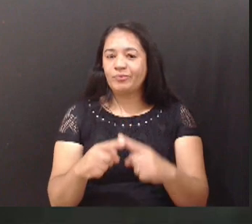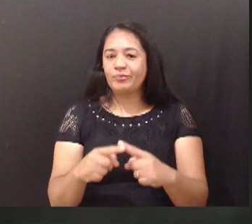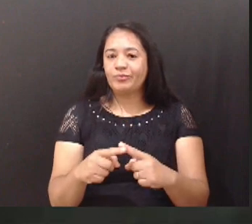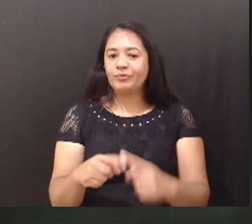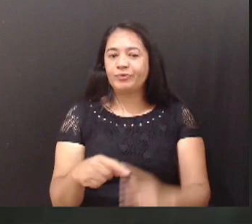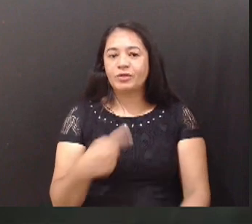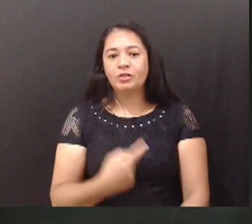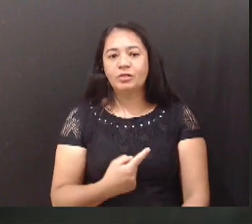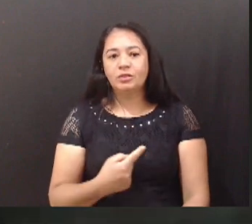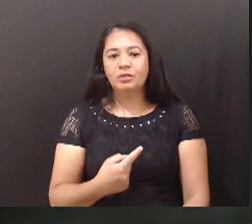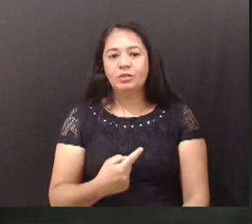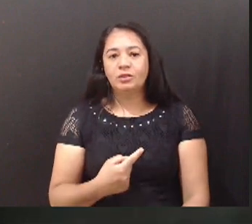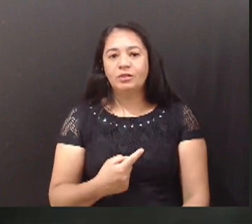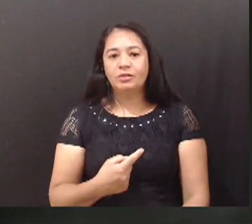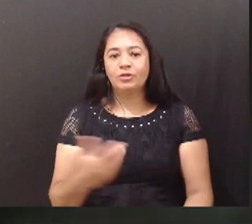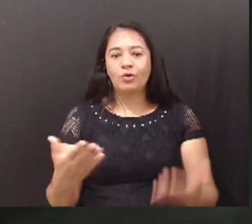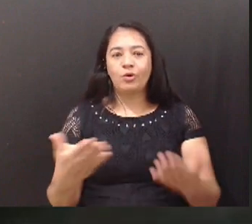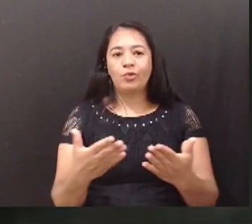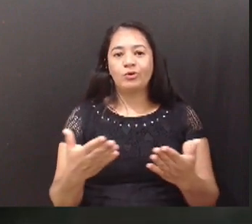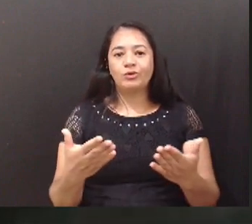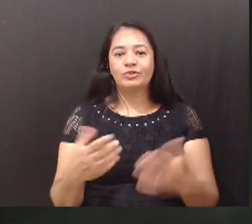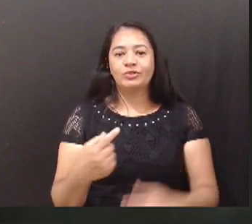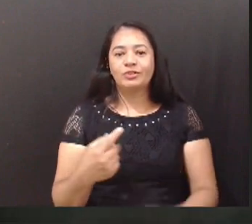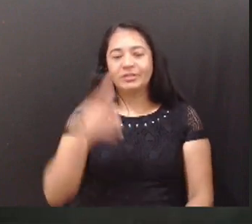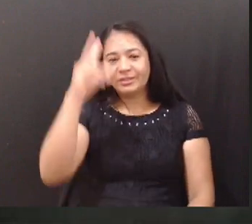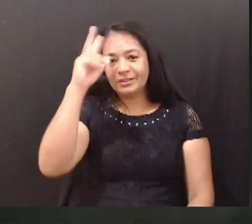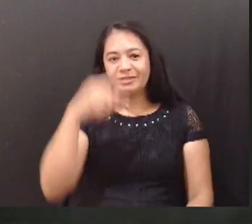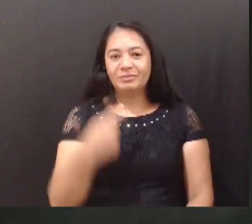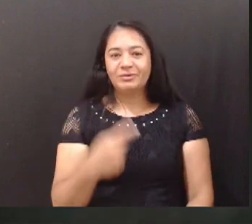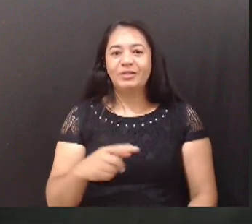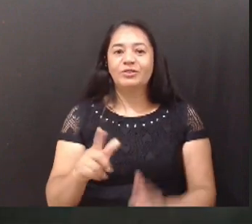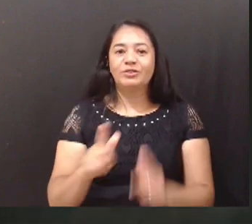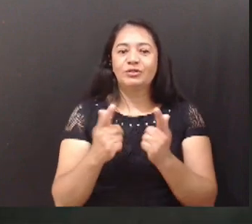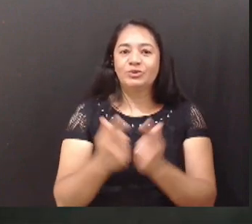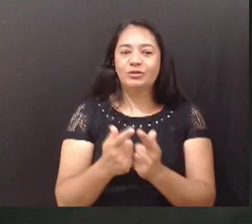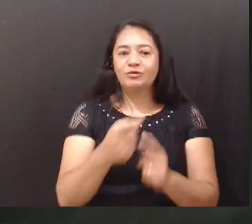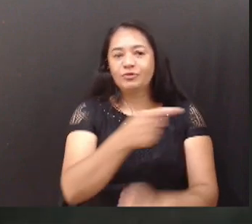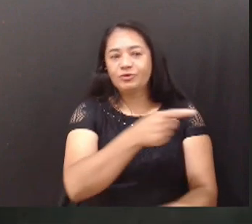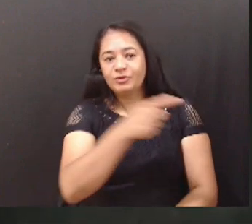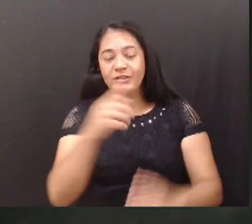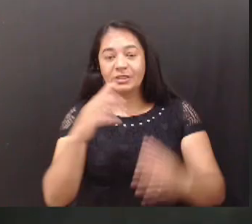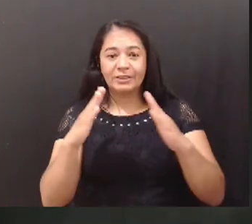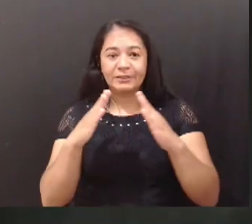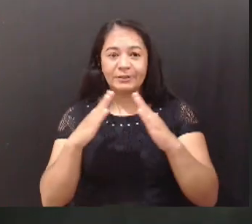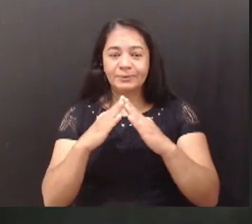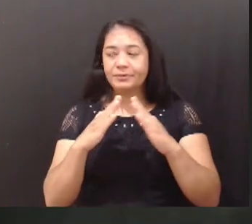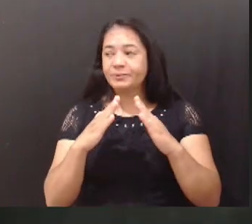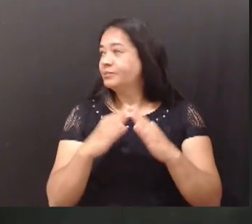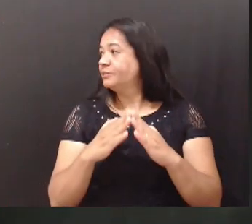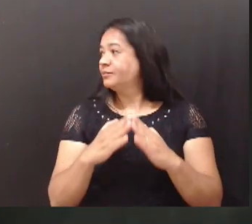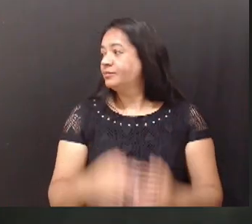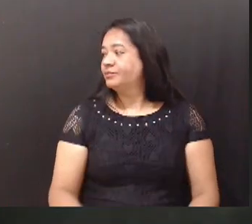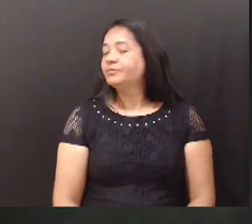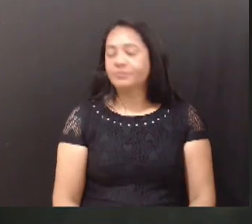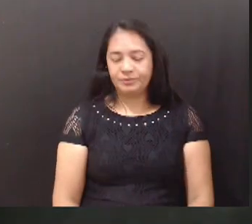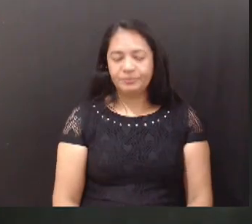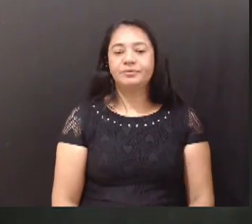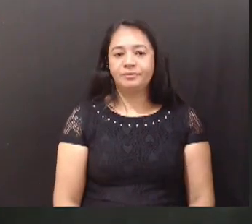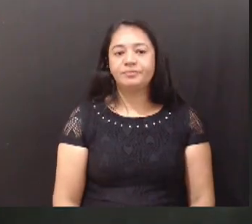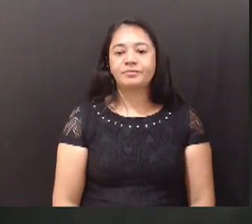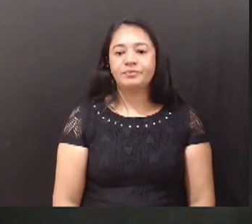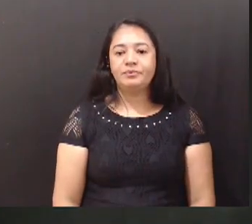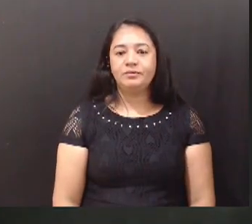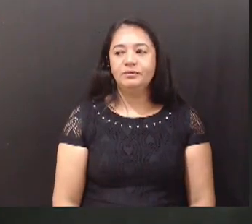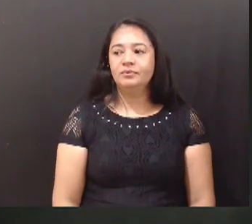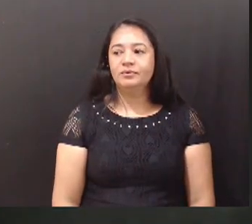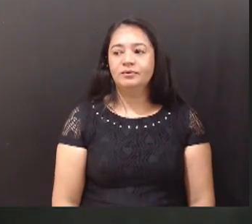totalmente do roteiro hoje, né? É só lembrar aí a nossa produção, o pessoal que tá em casa, porque... Gente, é tanta entrega e aqui se transformou